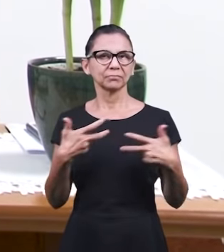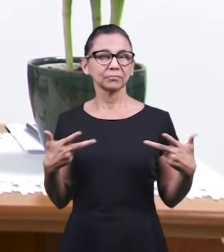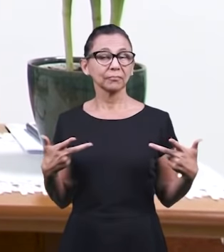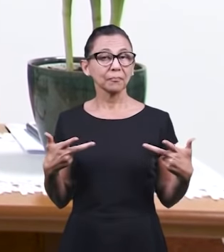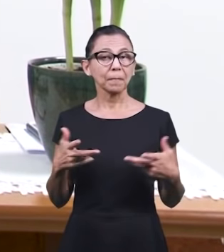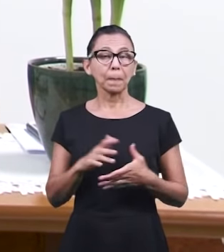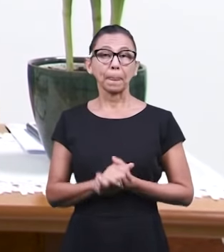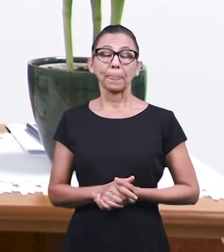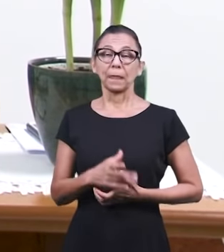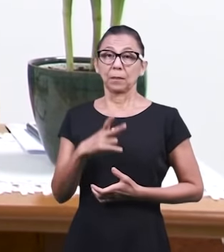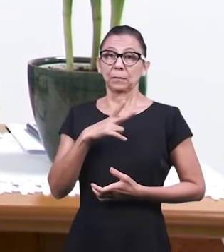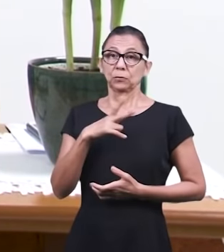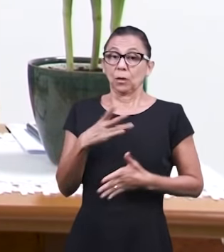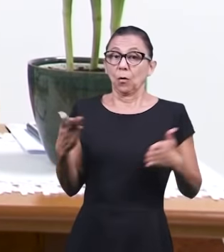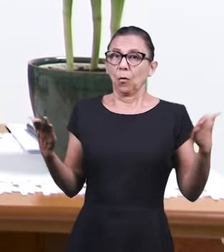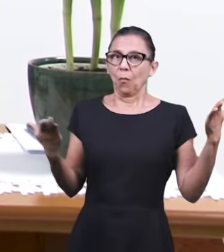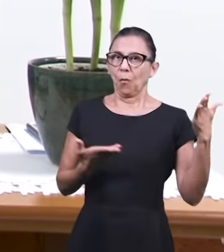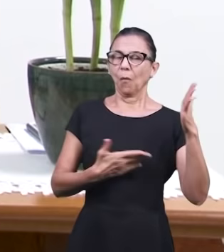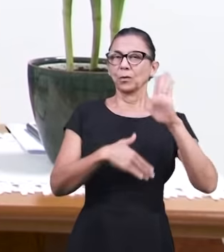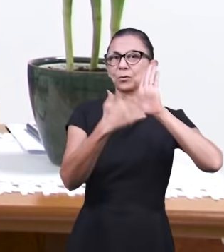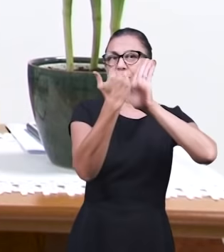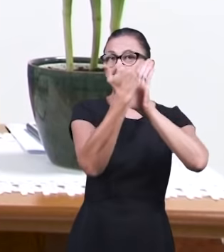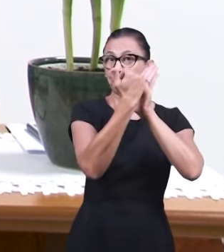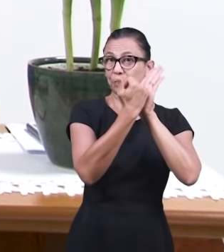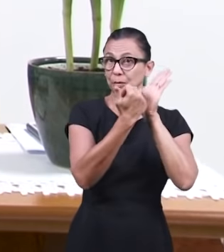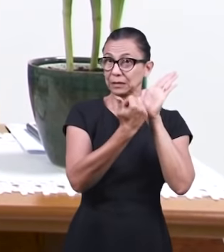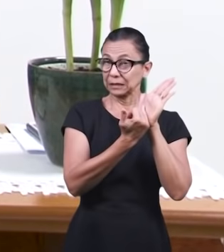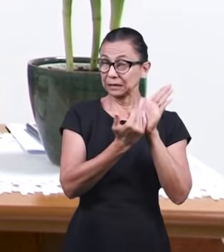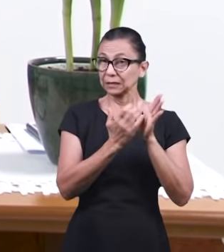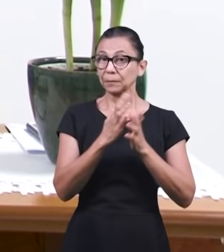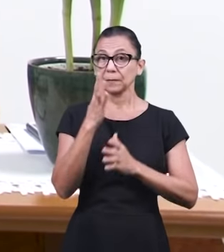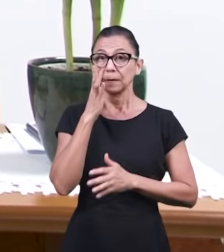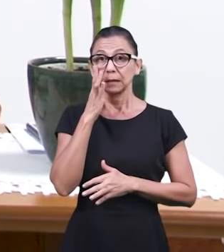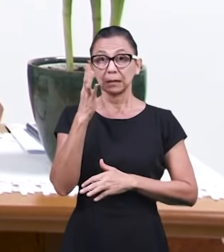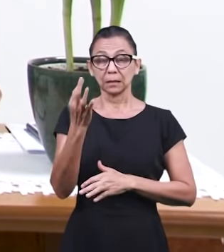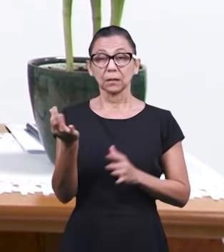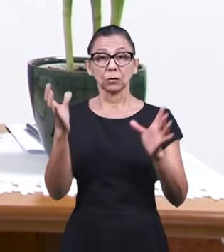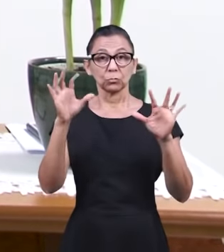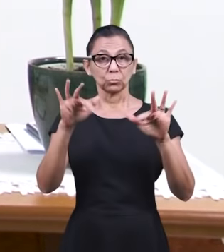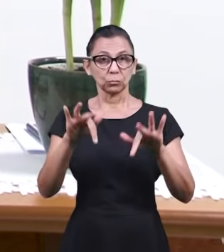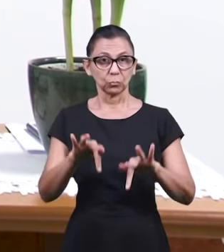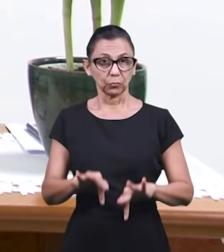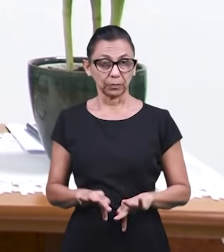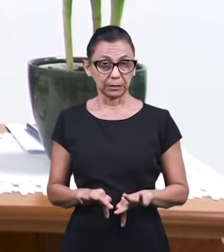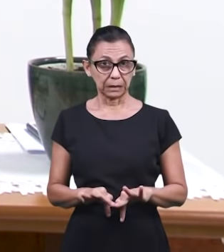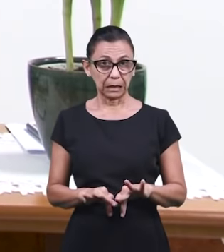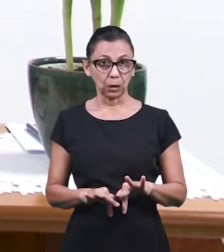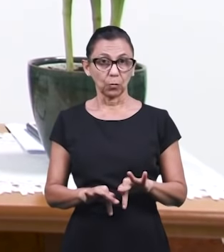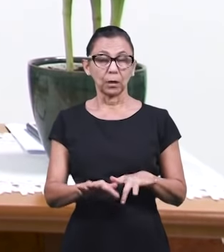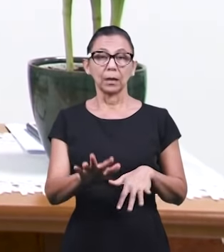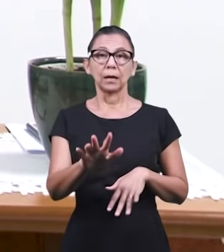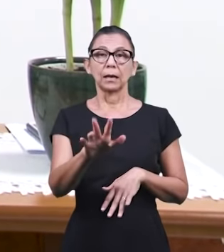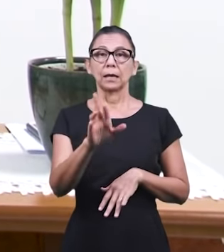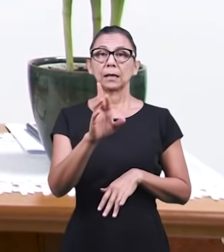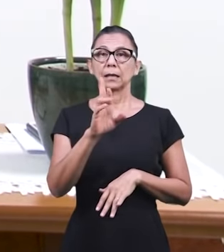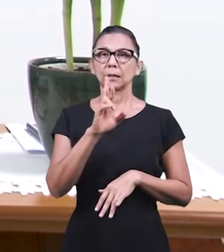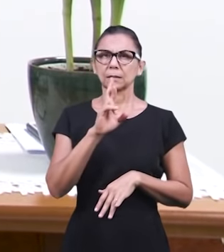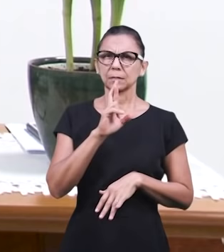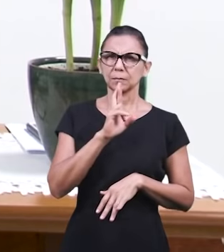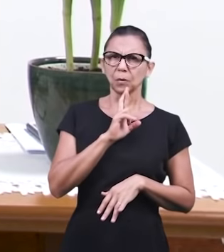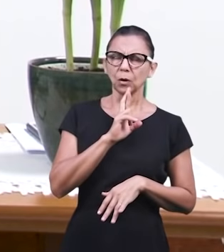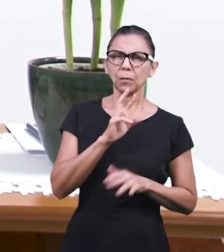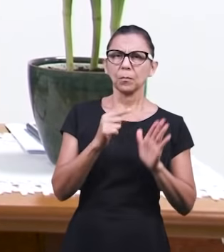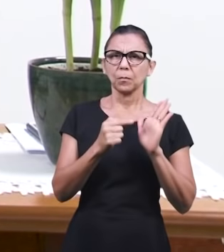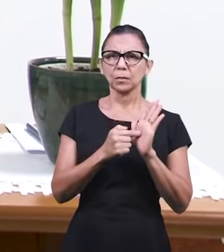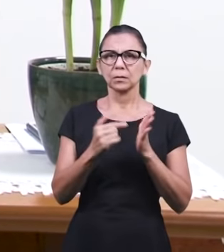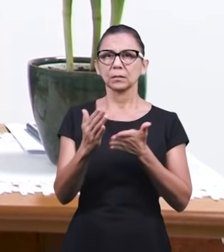experiências. Particularmente na edição de hoje, preste atenção, ao final do trabalho das respostas, nós vamos apresentar